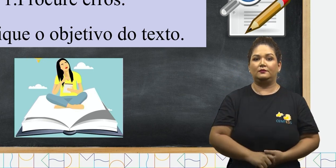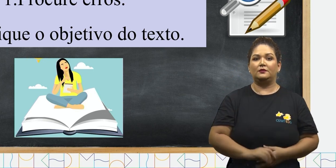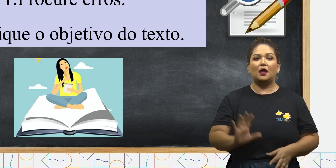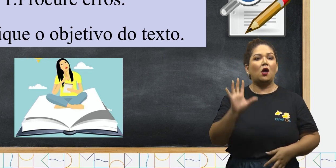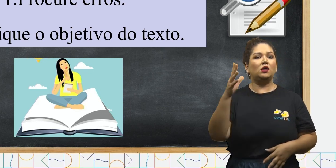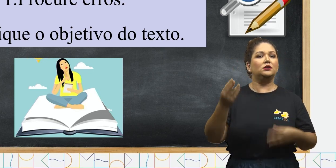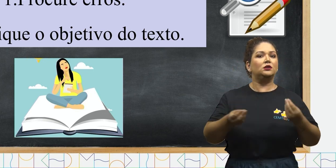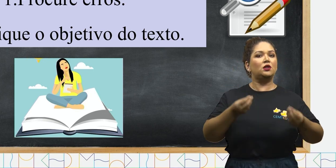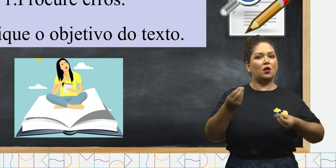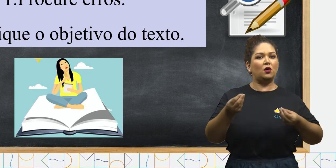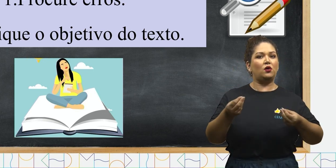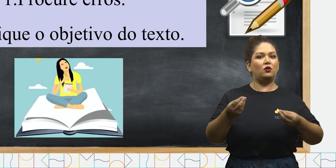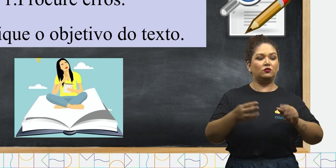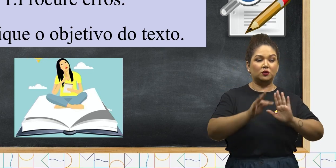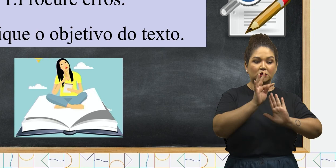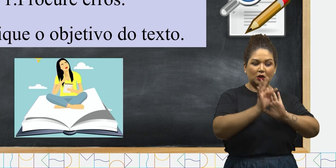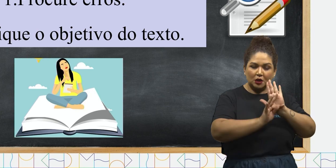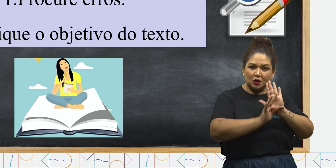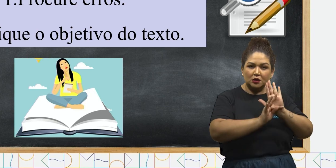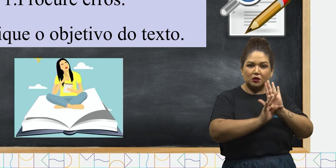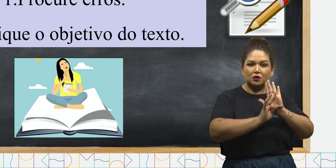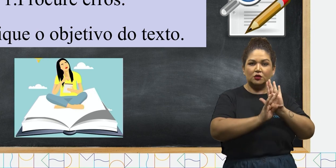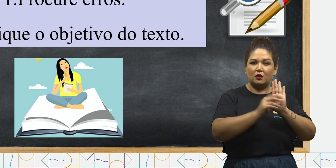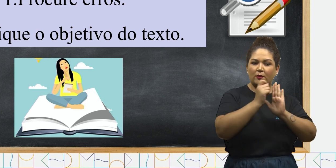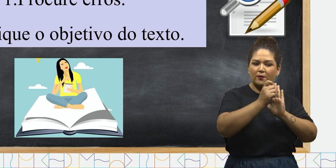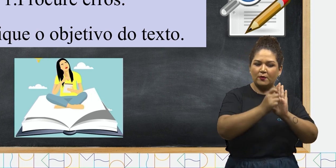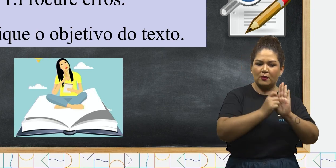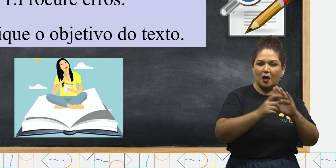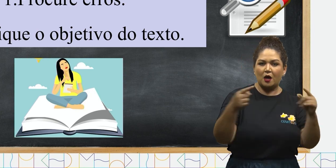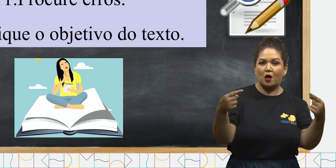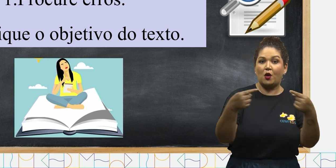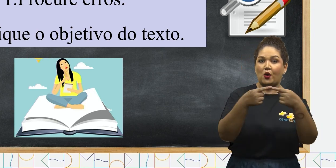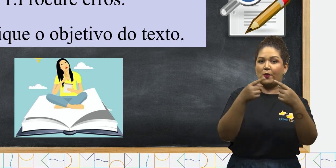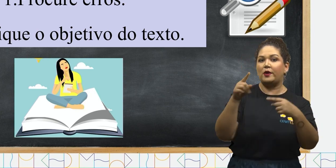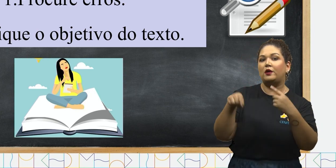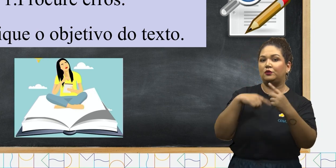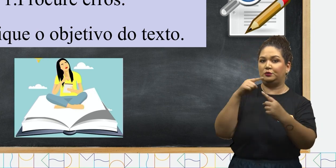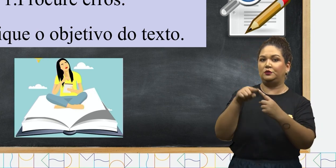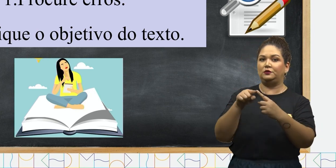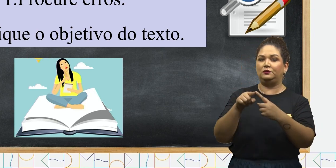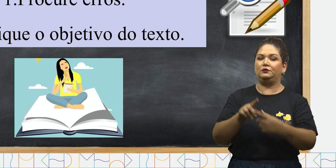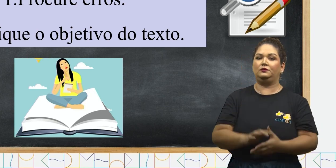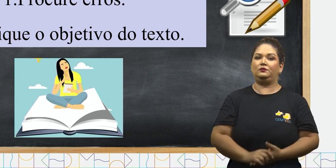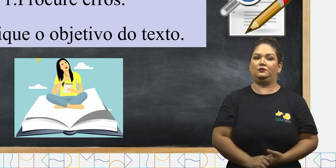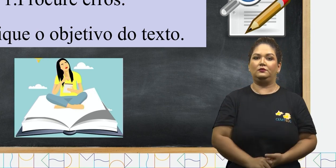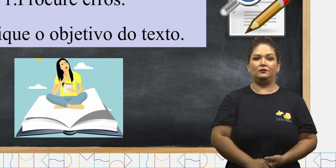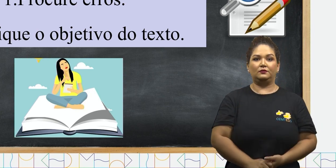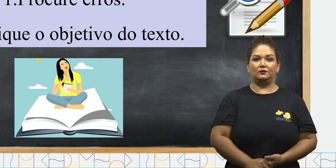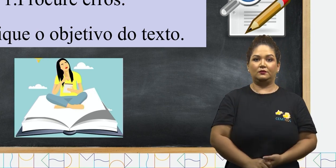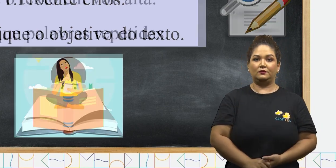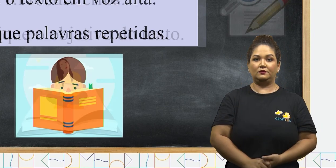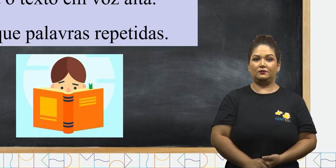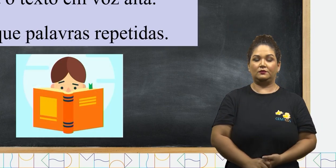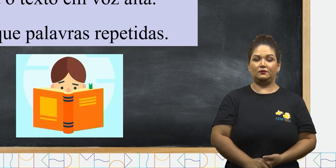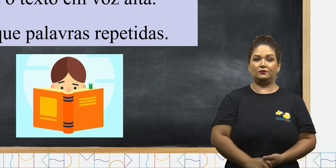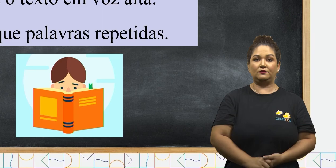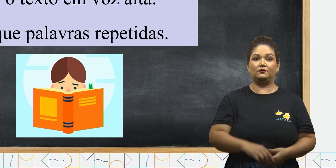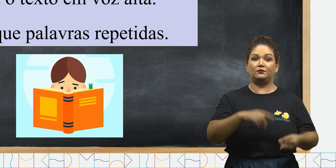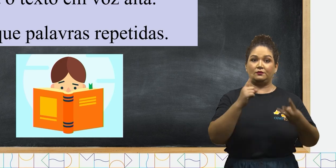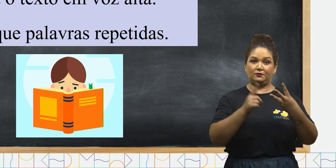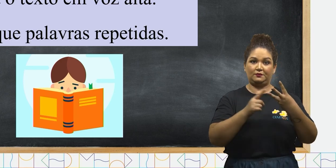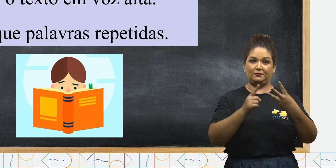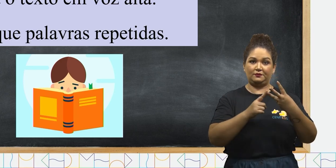ocorra, você precisa verificar se o objetivo da notícia ocorre no texto.